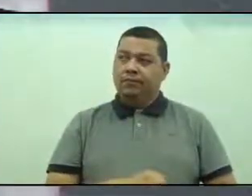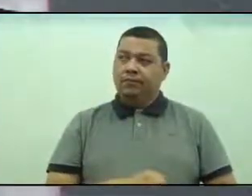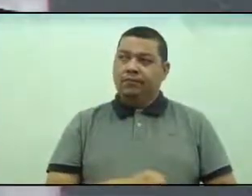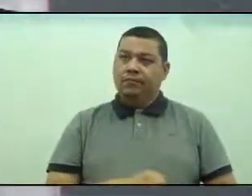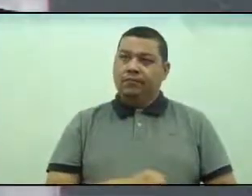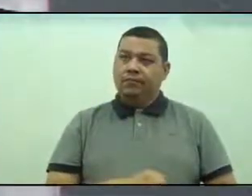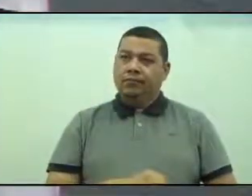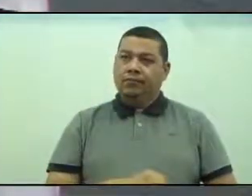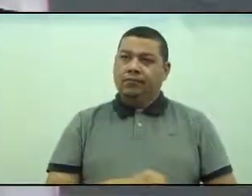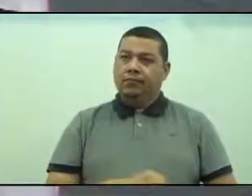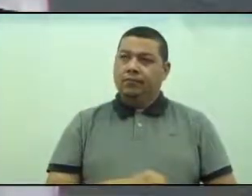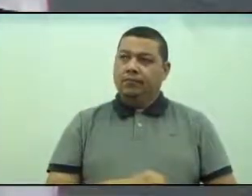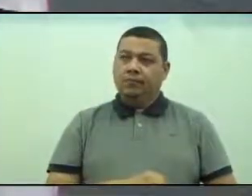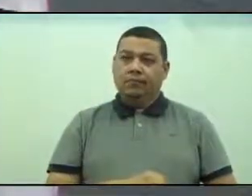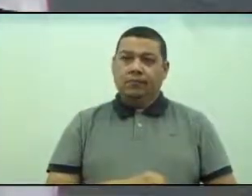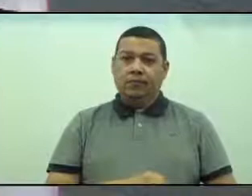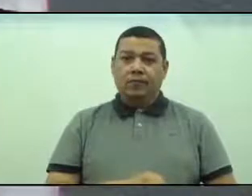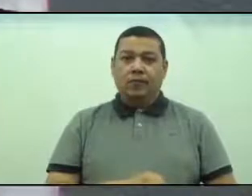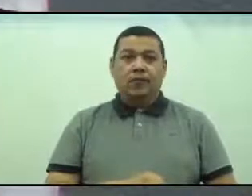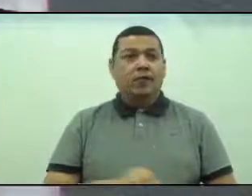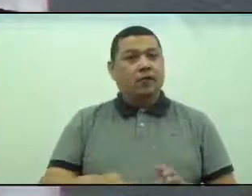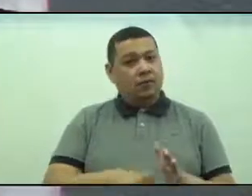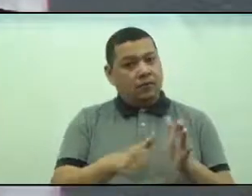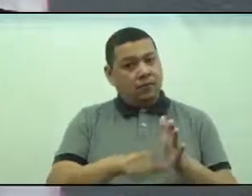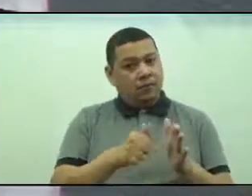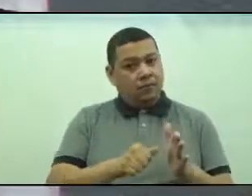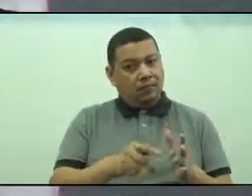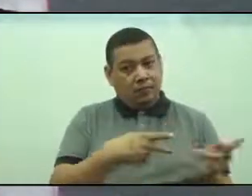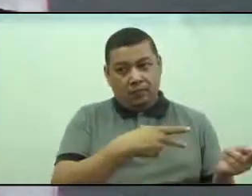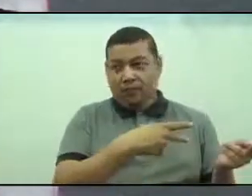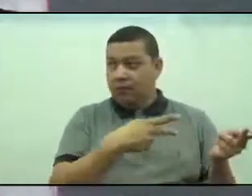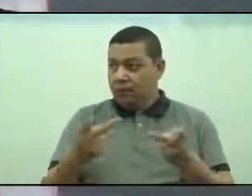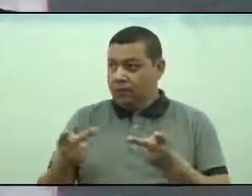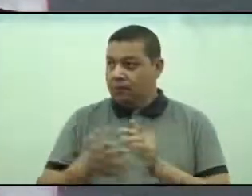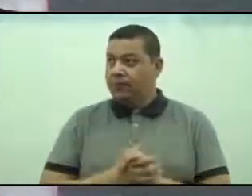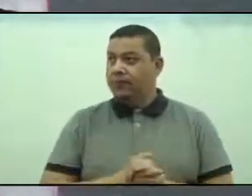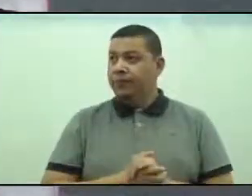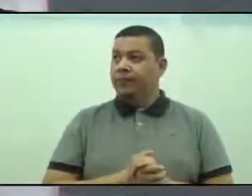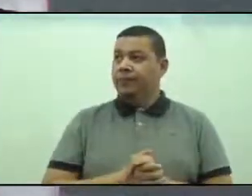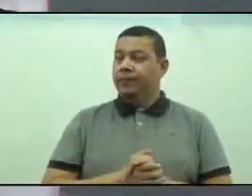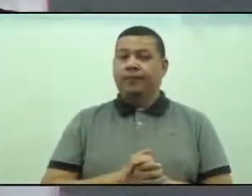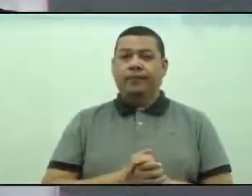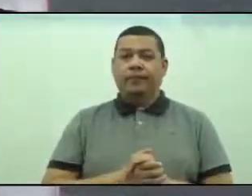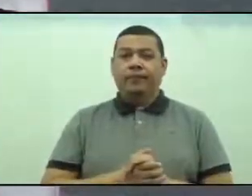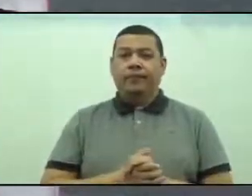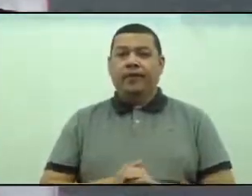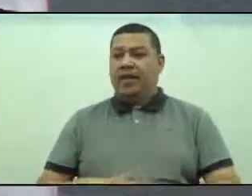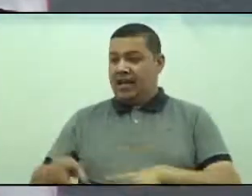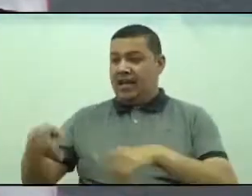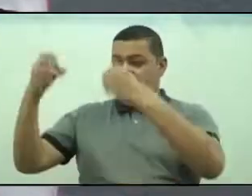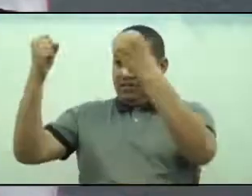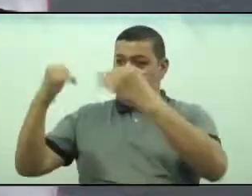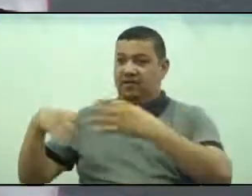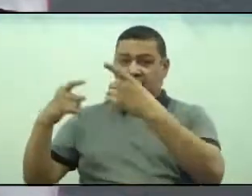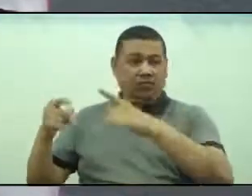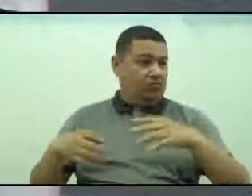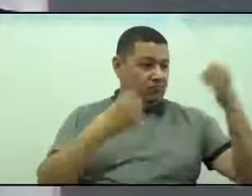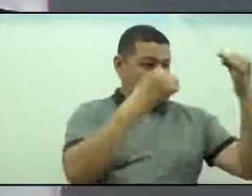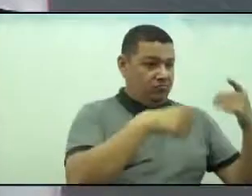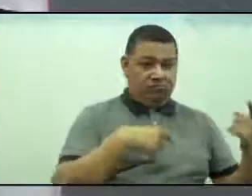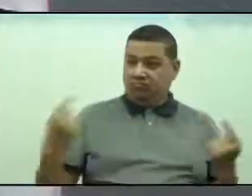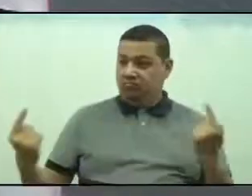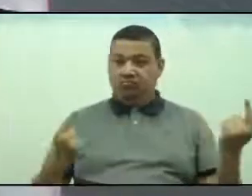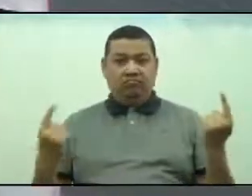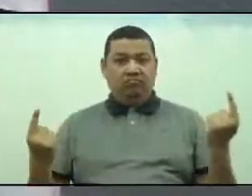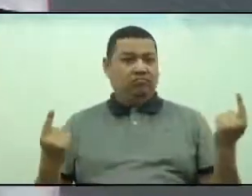euro, muitas vezes a gente visita... E é nos falado algumas coisas que você não sabe realmente quem está com a razão. Vereador Paulinho